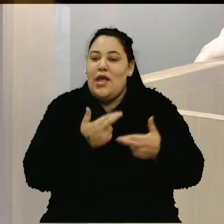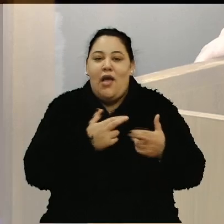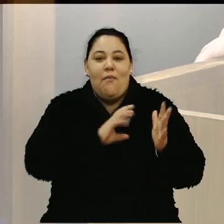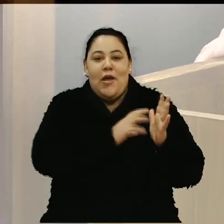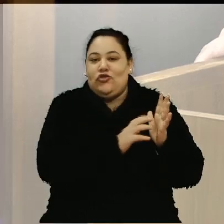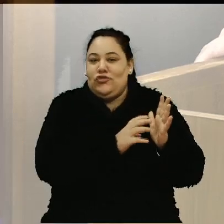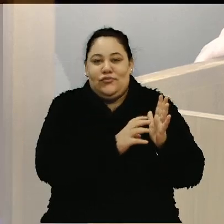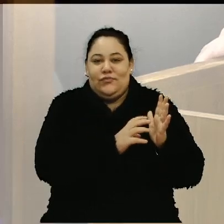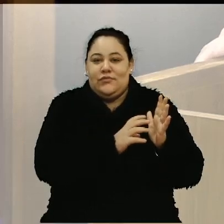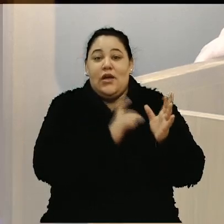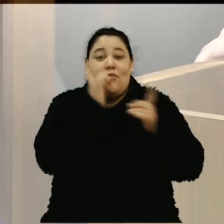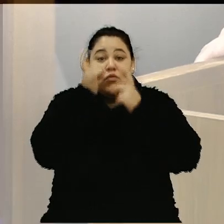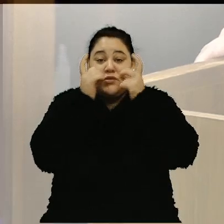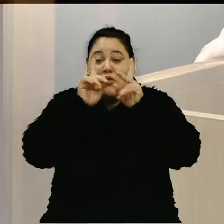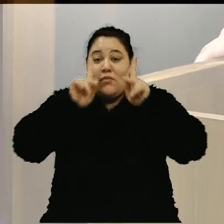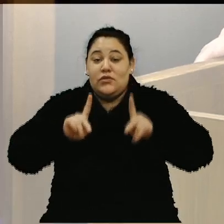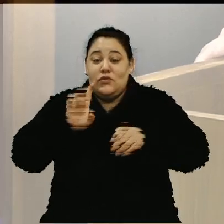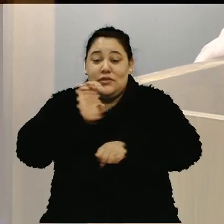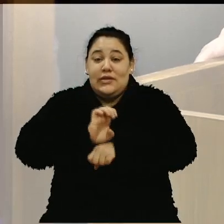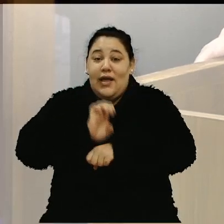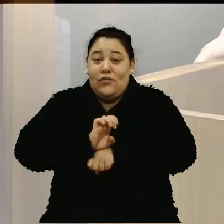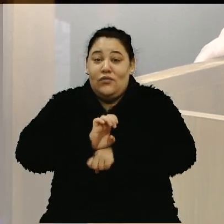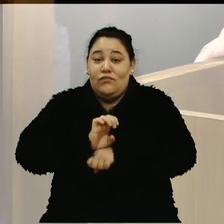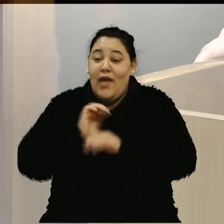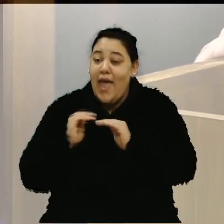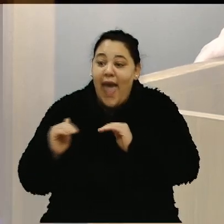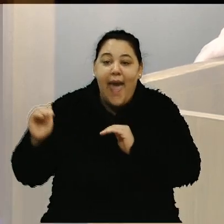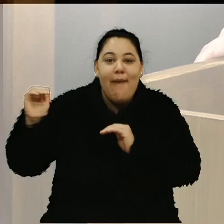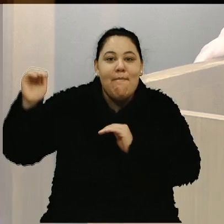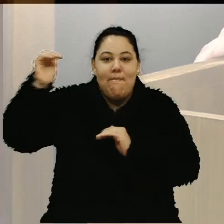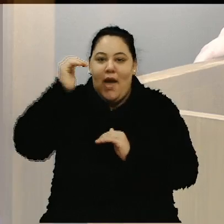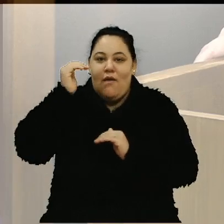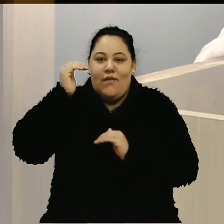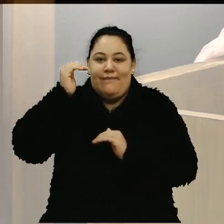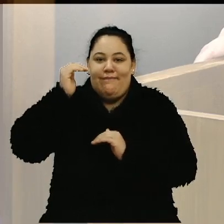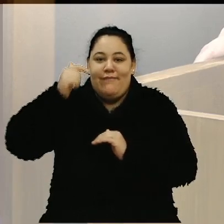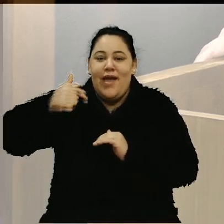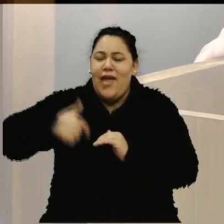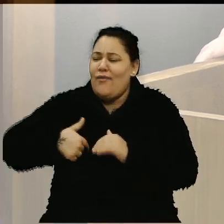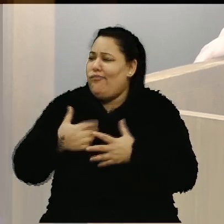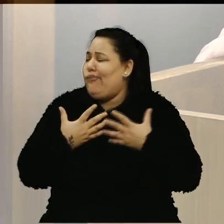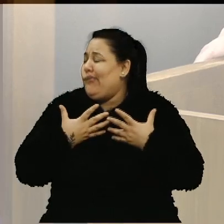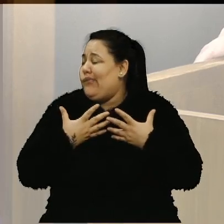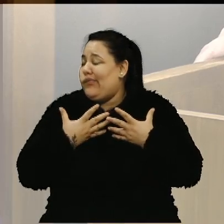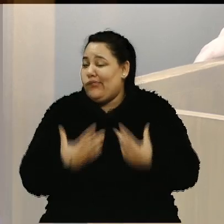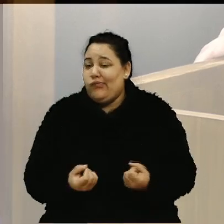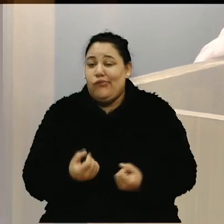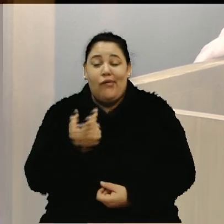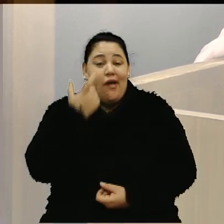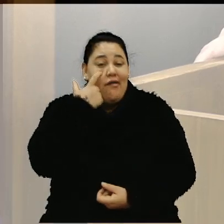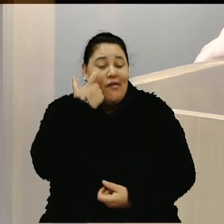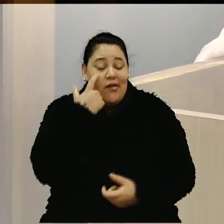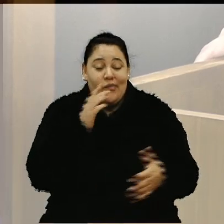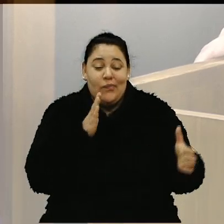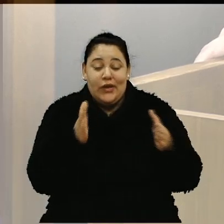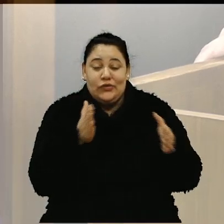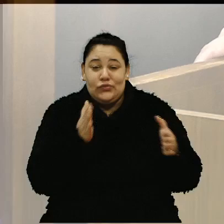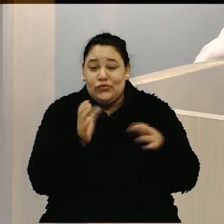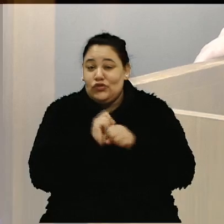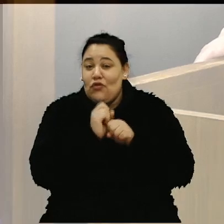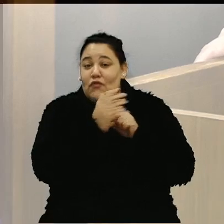Onde está o papel dos parlamentares, dos vereadores aqui do Rio Grande do Sul? Eu acho que